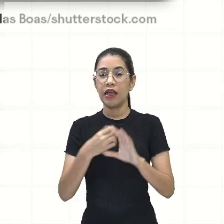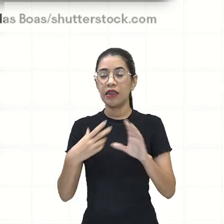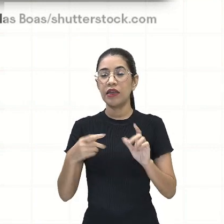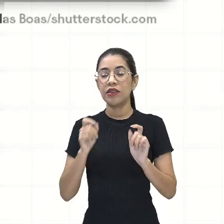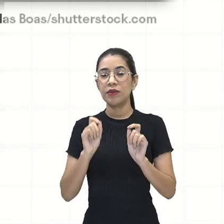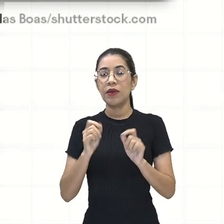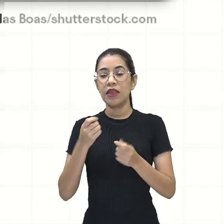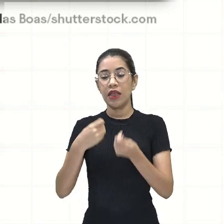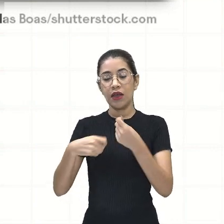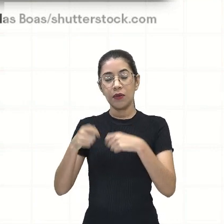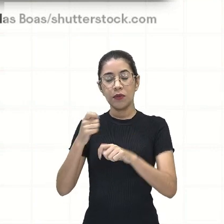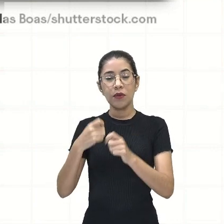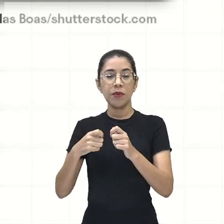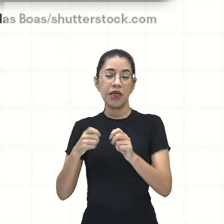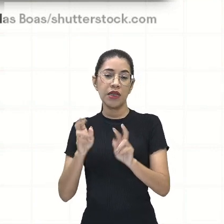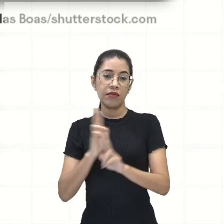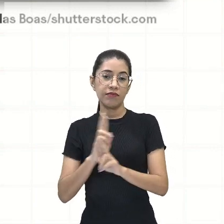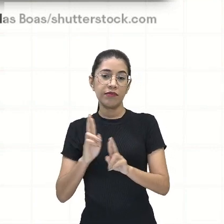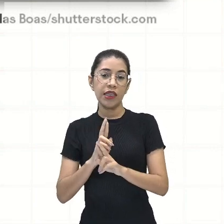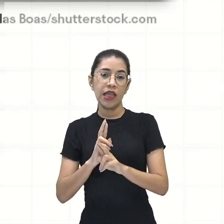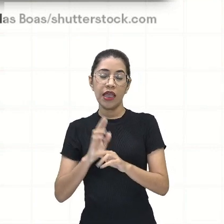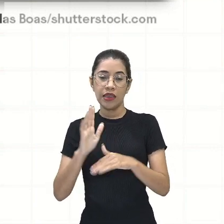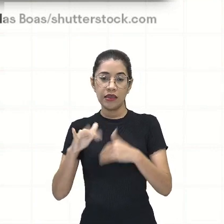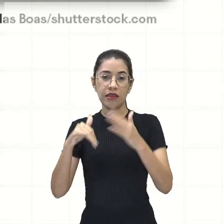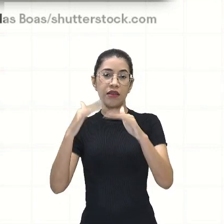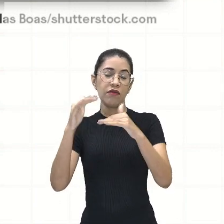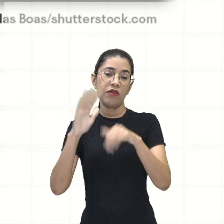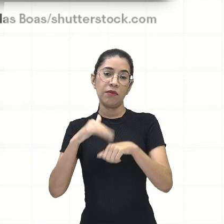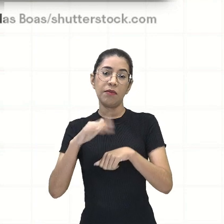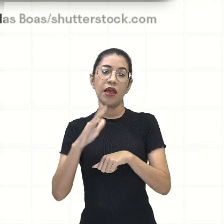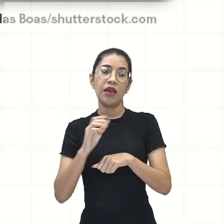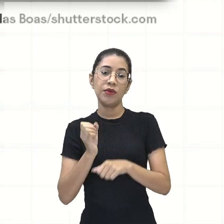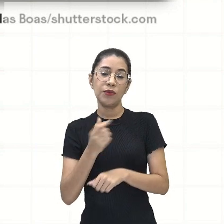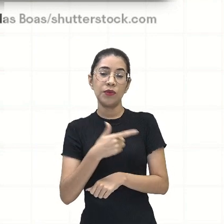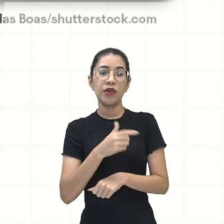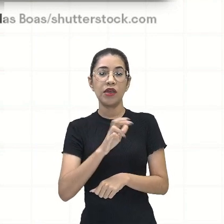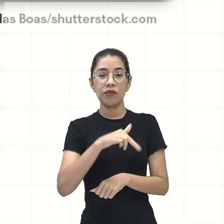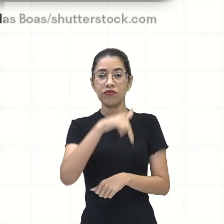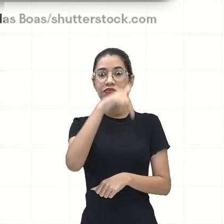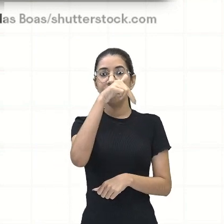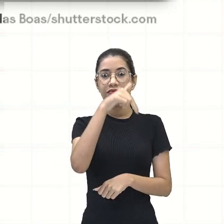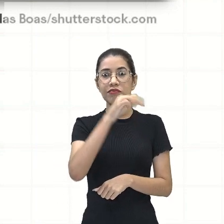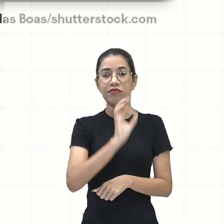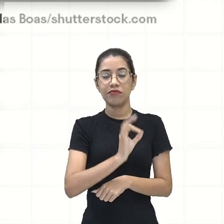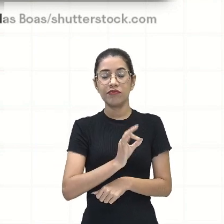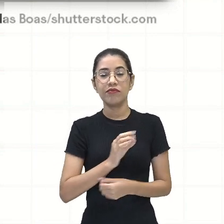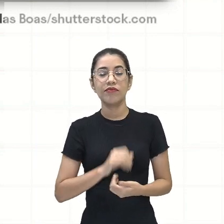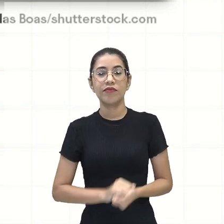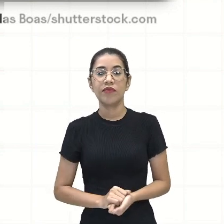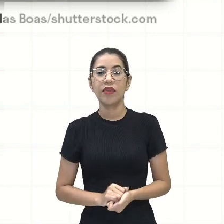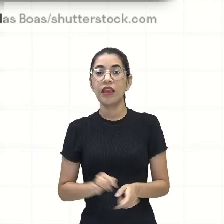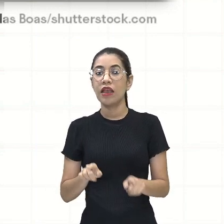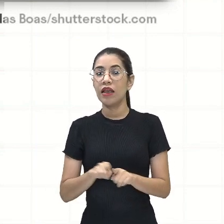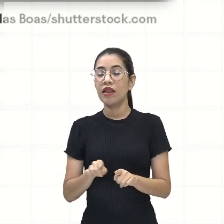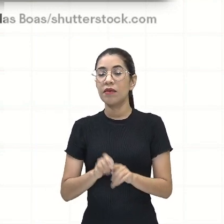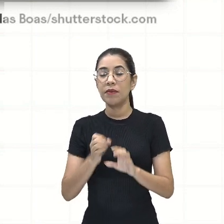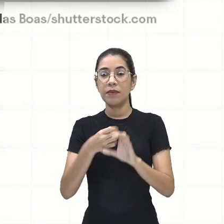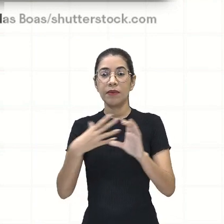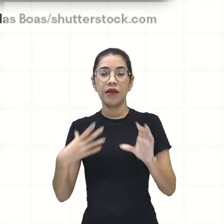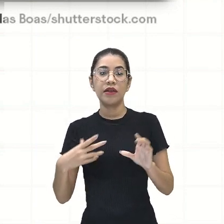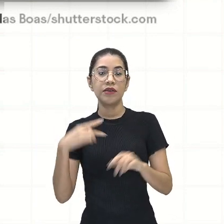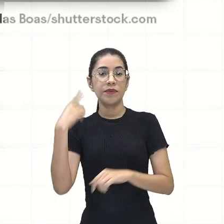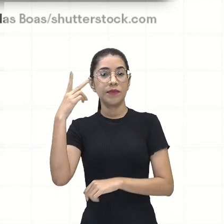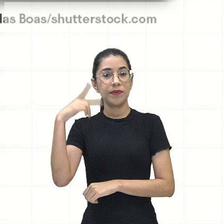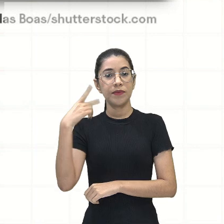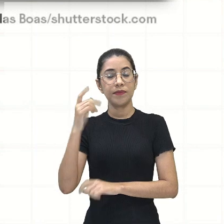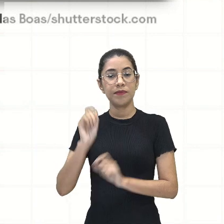aqui econômica, ele é um pouco mais desenvolvido que a região norte. E também aqui as características